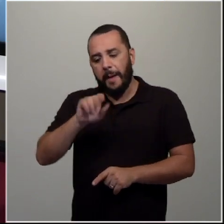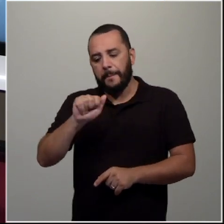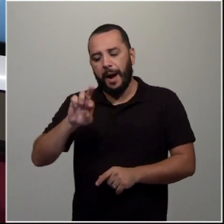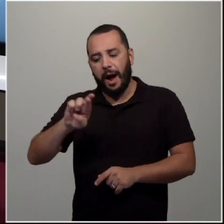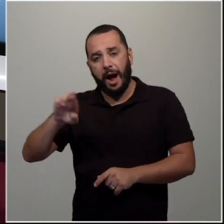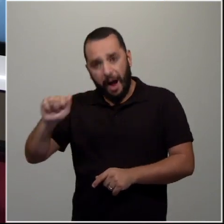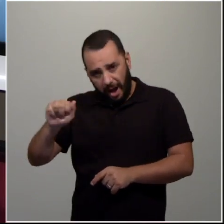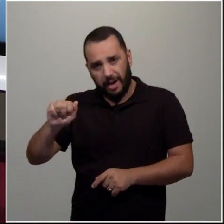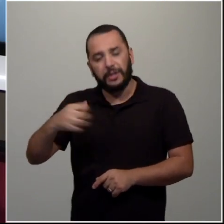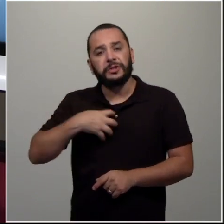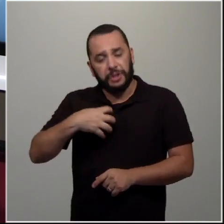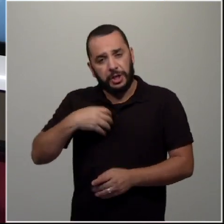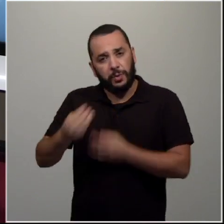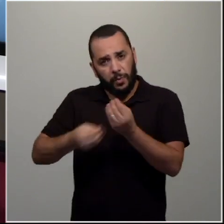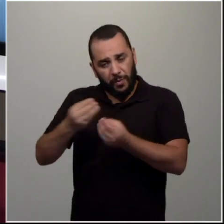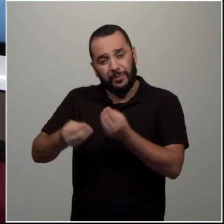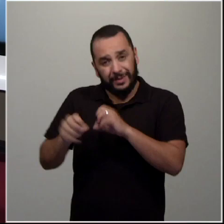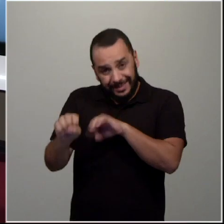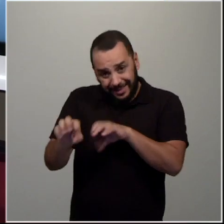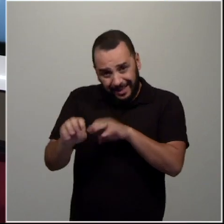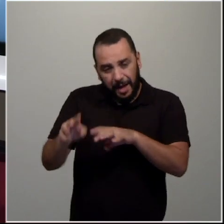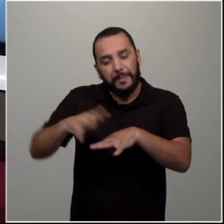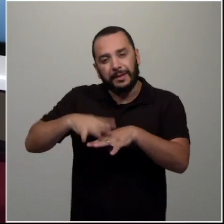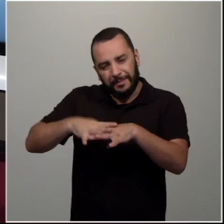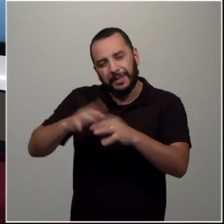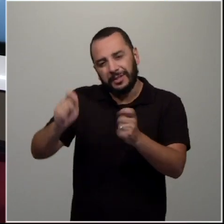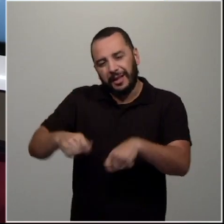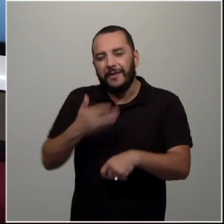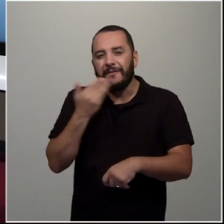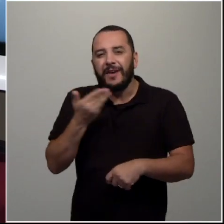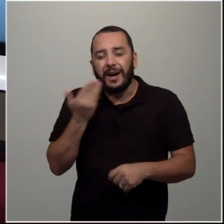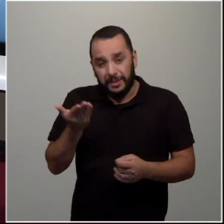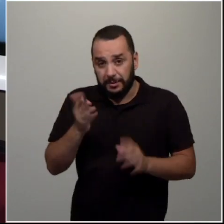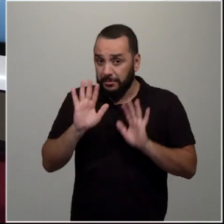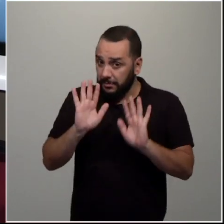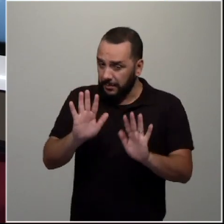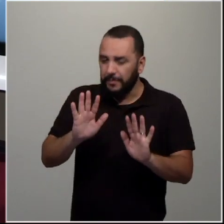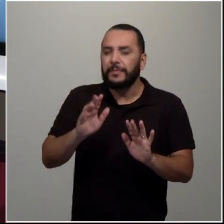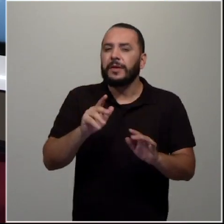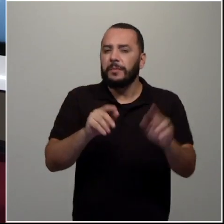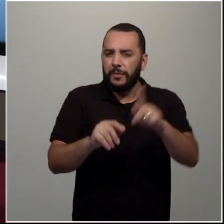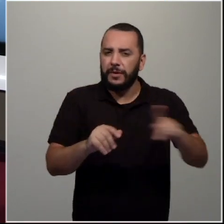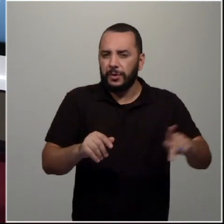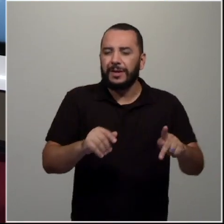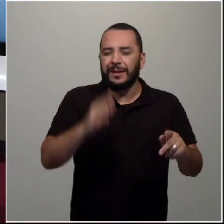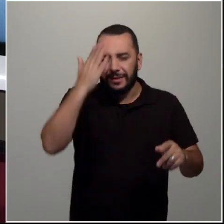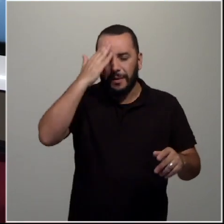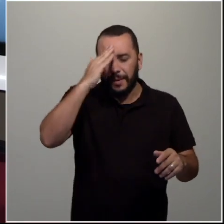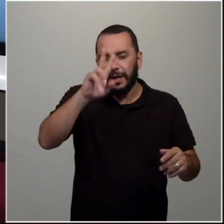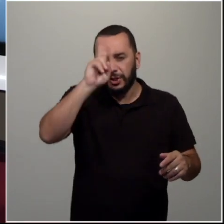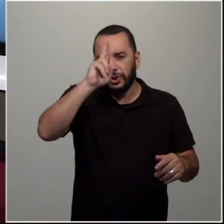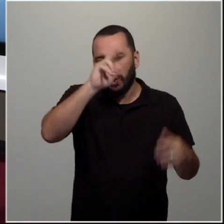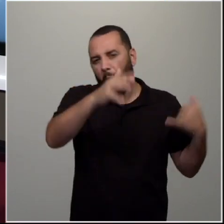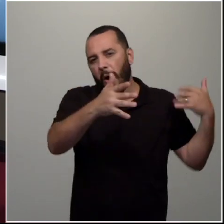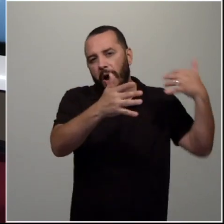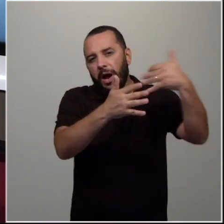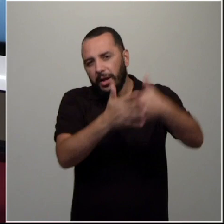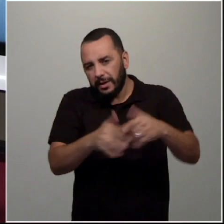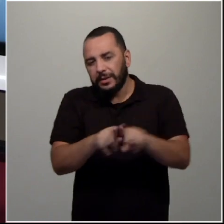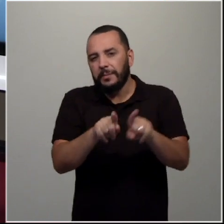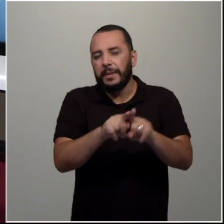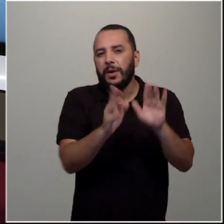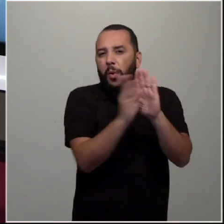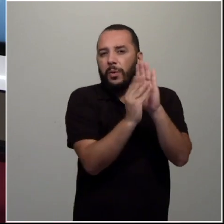claro que o professor vai precisar estudar o contexto de produção das barras estudar o conteúdo matemático está por trás inclusive